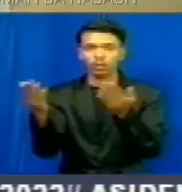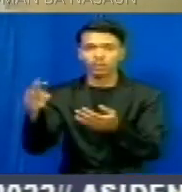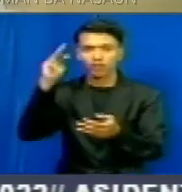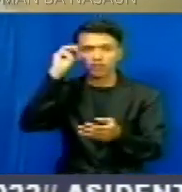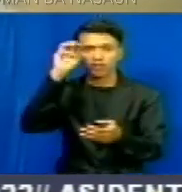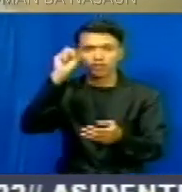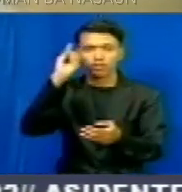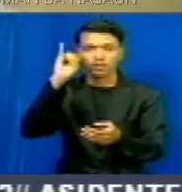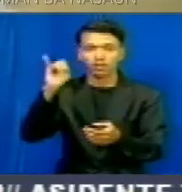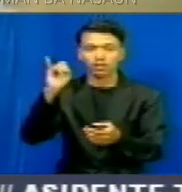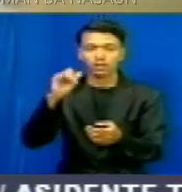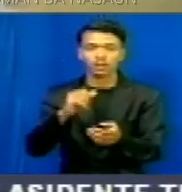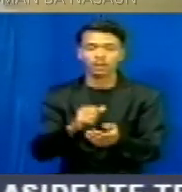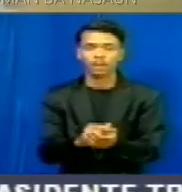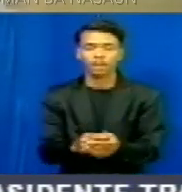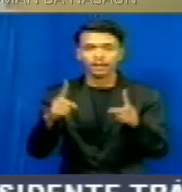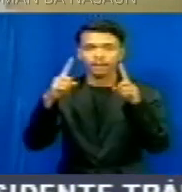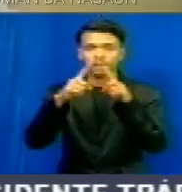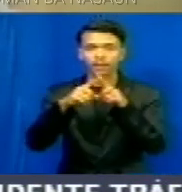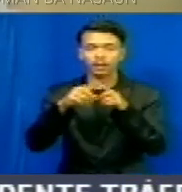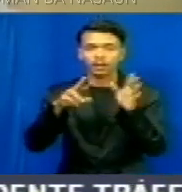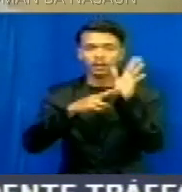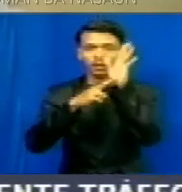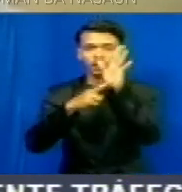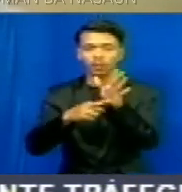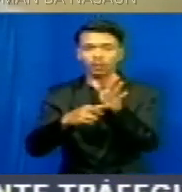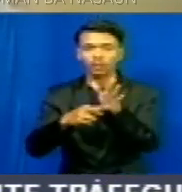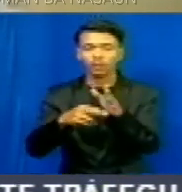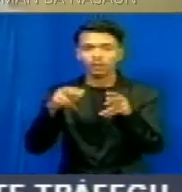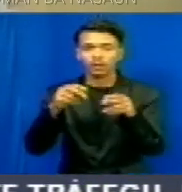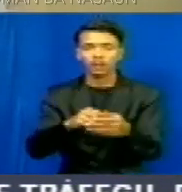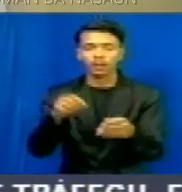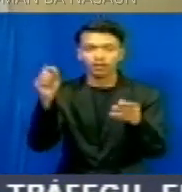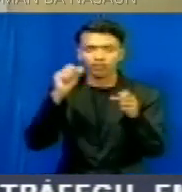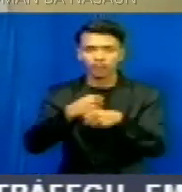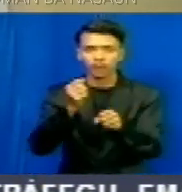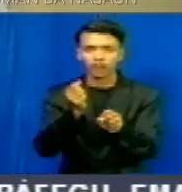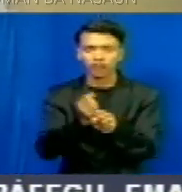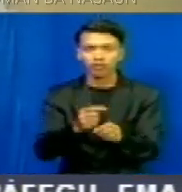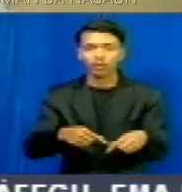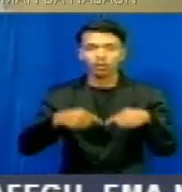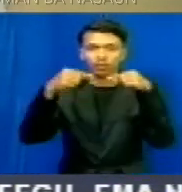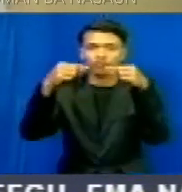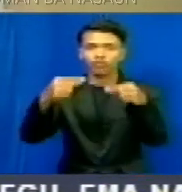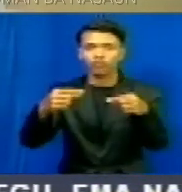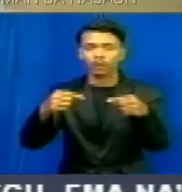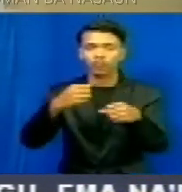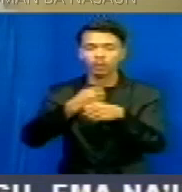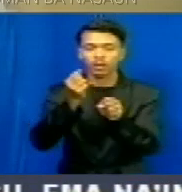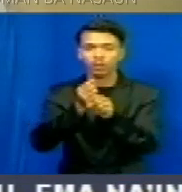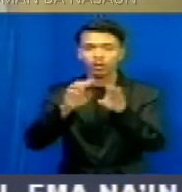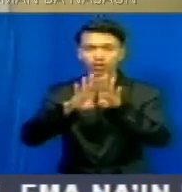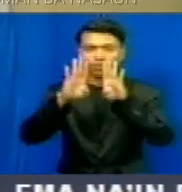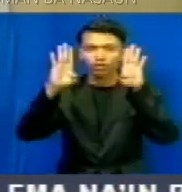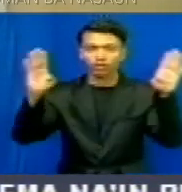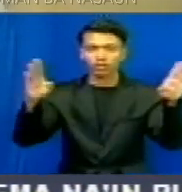ita konsiderasaun bai he tenia relatori nebe mak teknik sira halo ita hatoba para kita na probastan